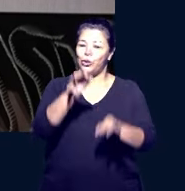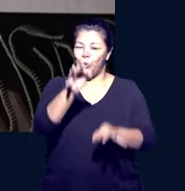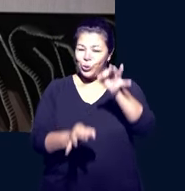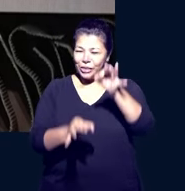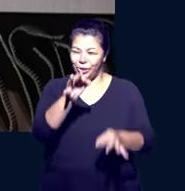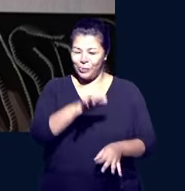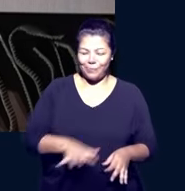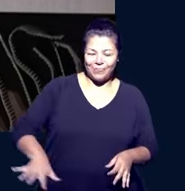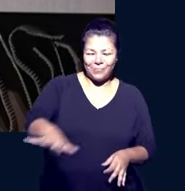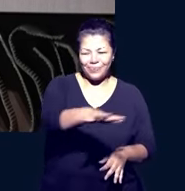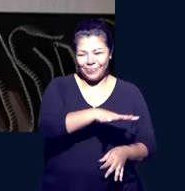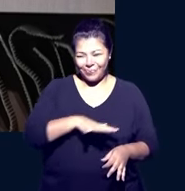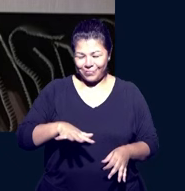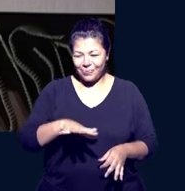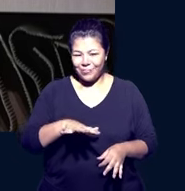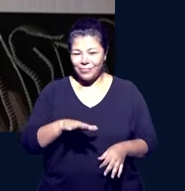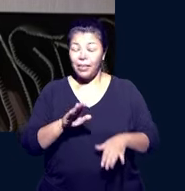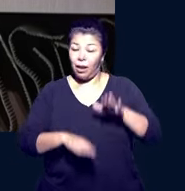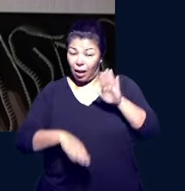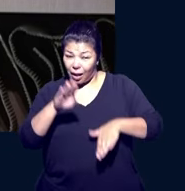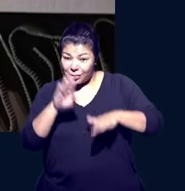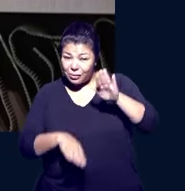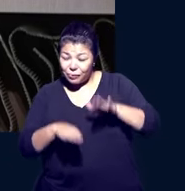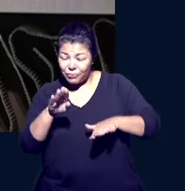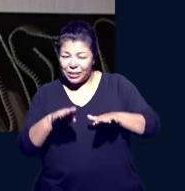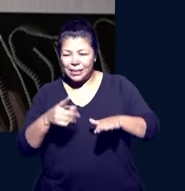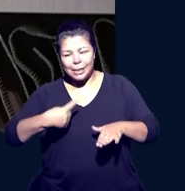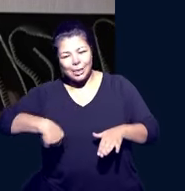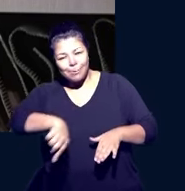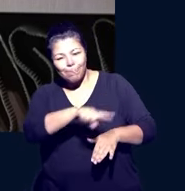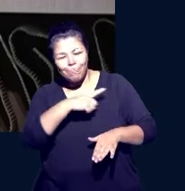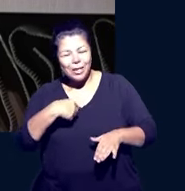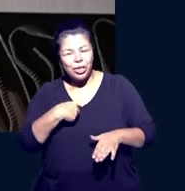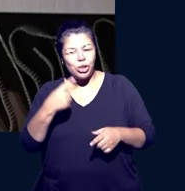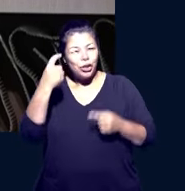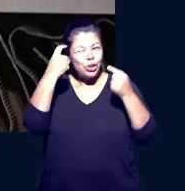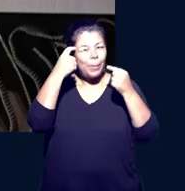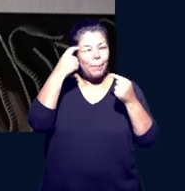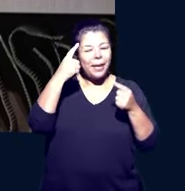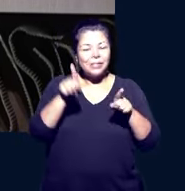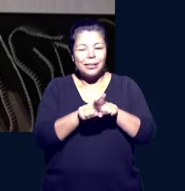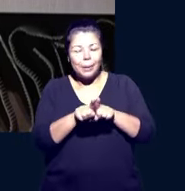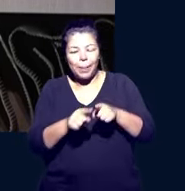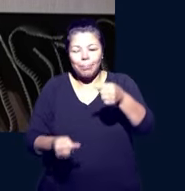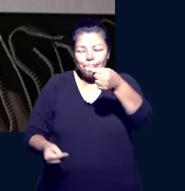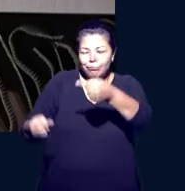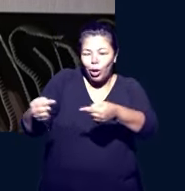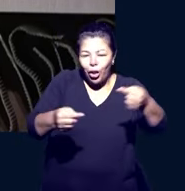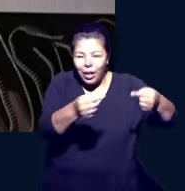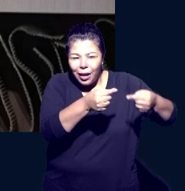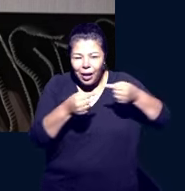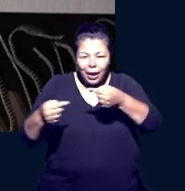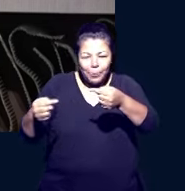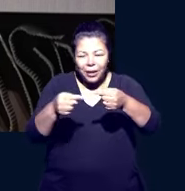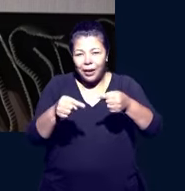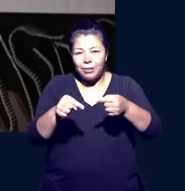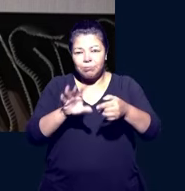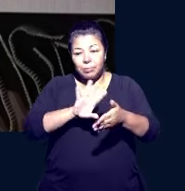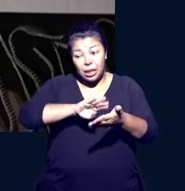é eh destacada dos temas polêmicos dos temas sociais os temas que viram manchetes no